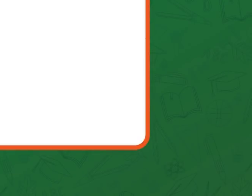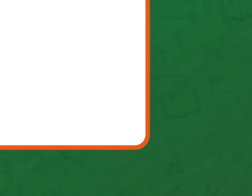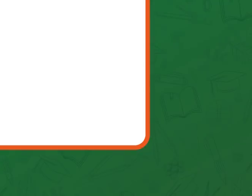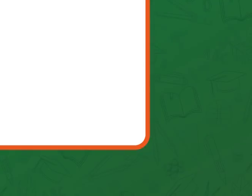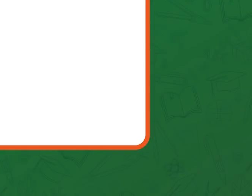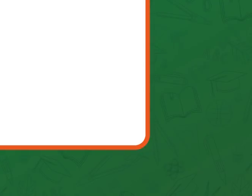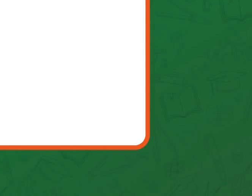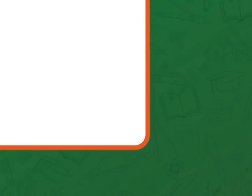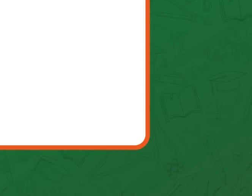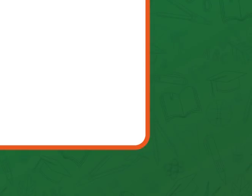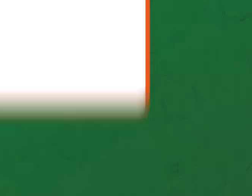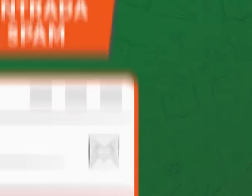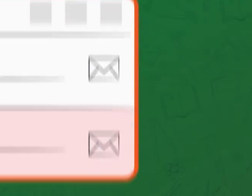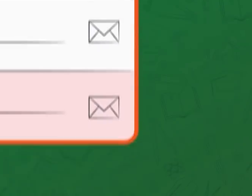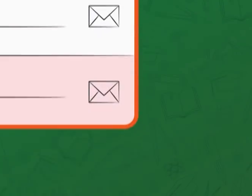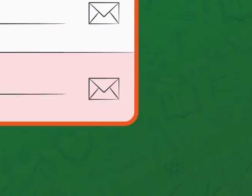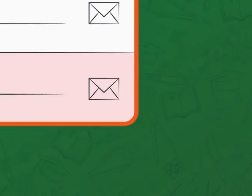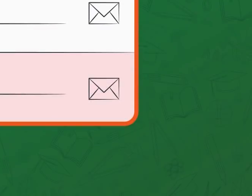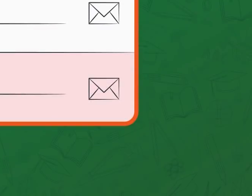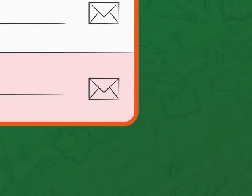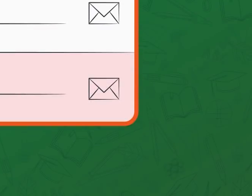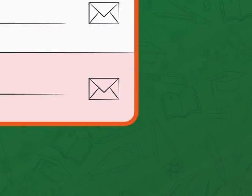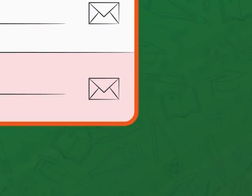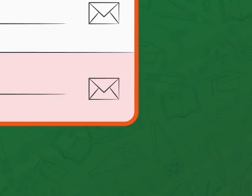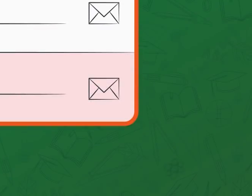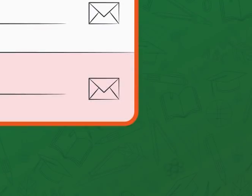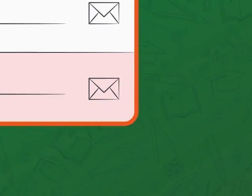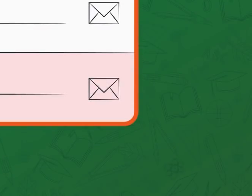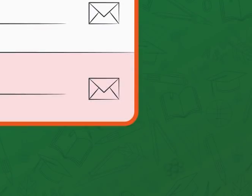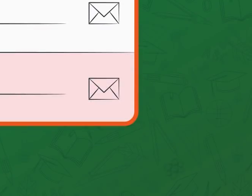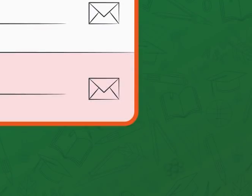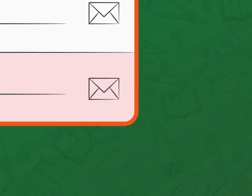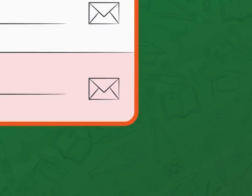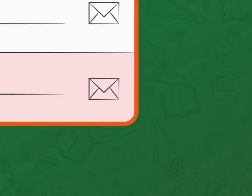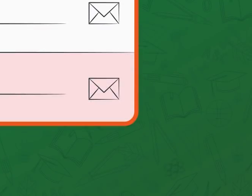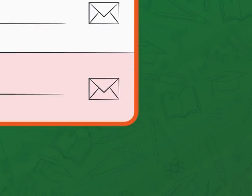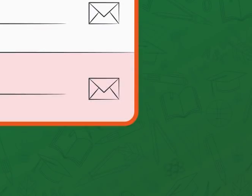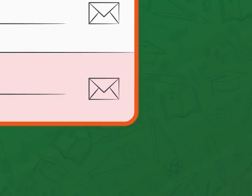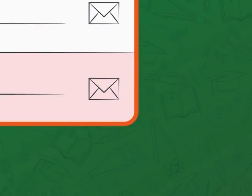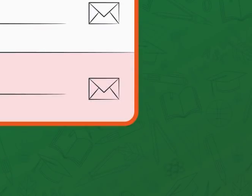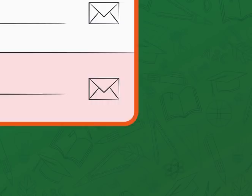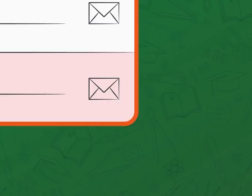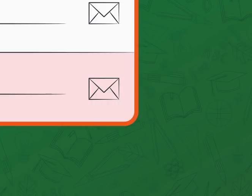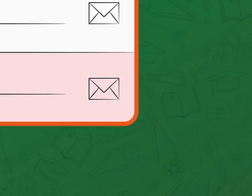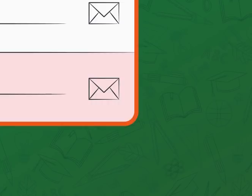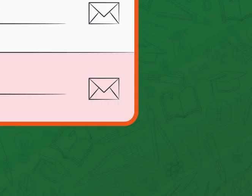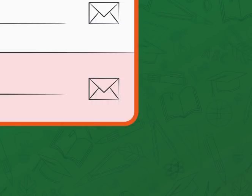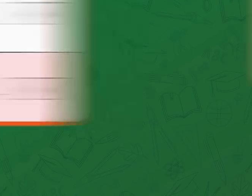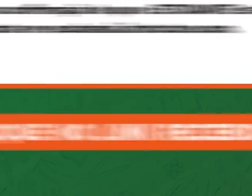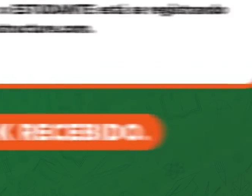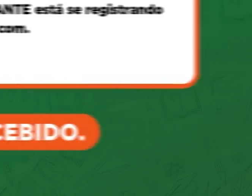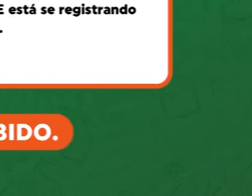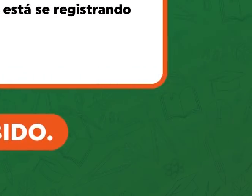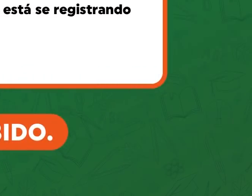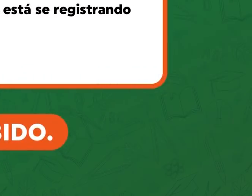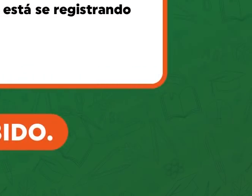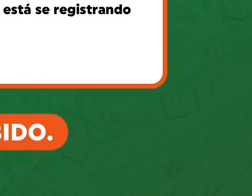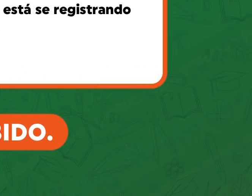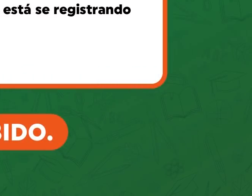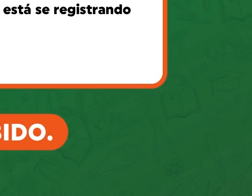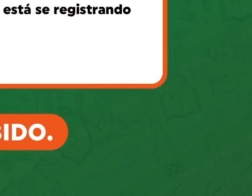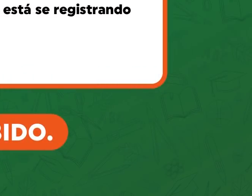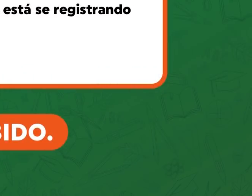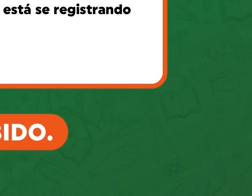a finalização do seu cadastro. Verifique a sua caixa de entrada de e-mails ou a caixa de spam. Você receberá